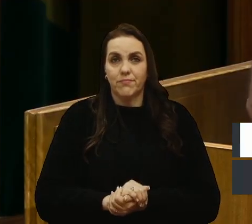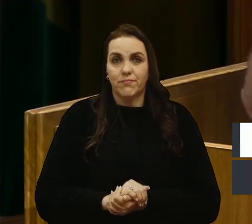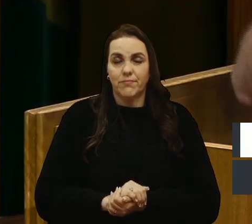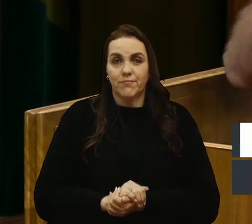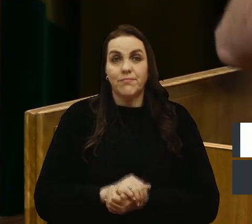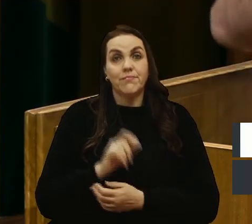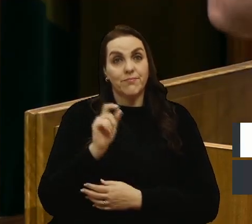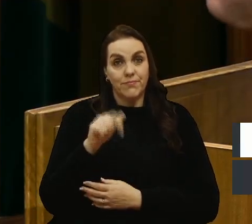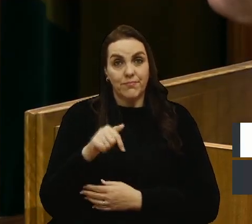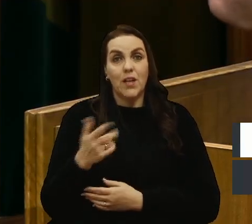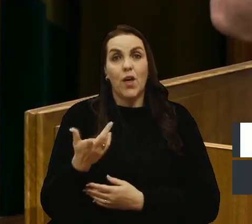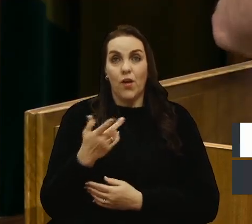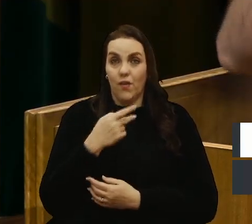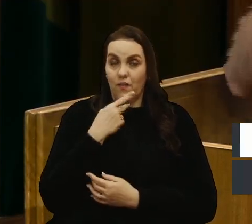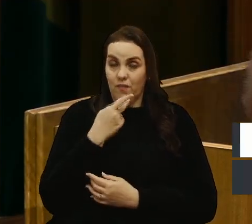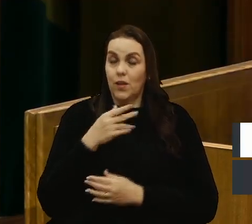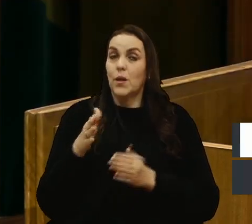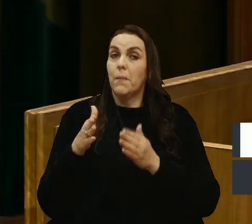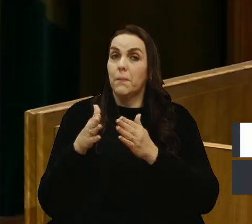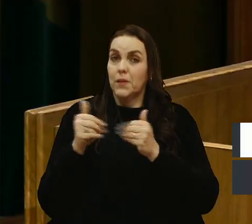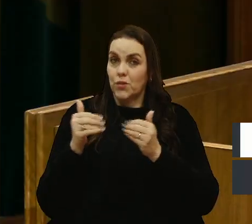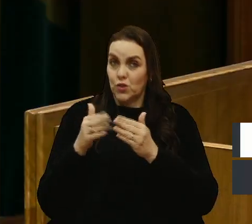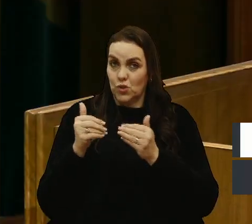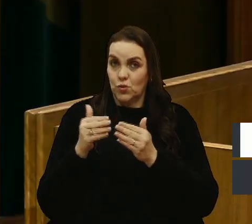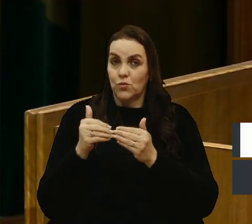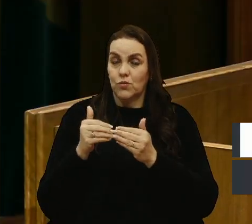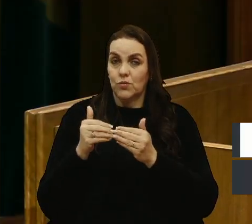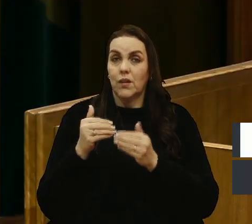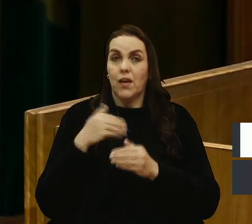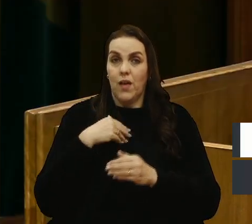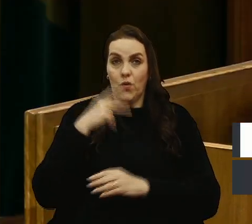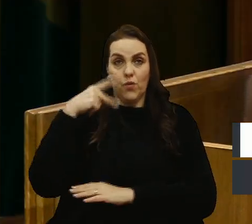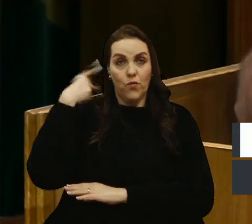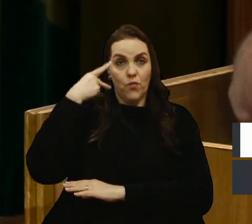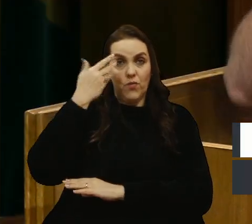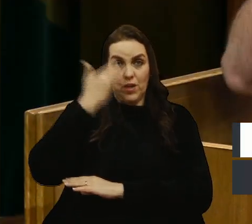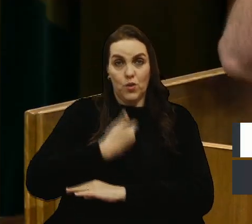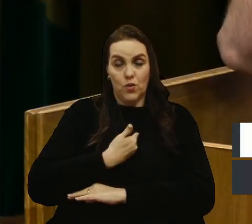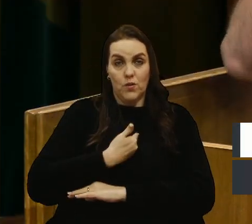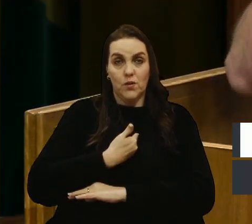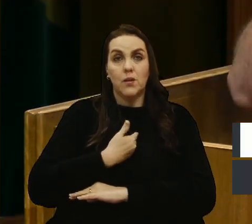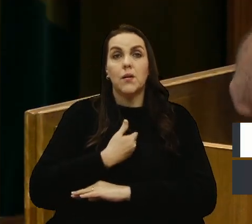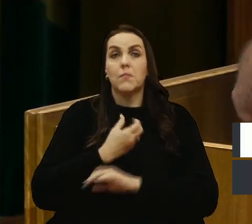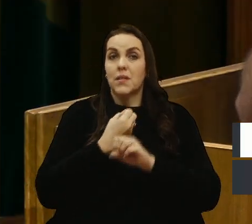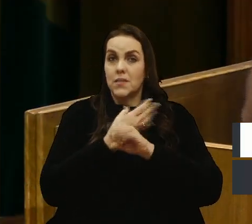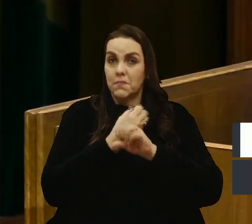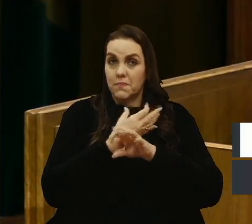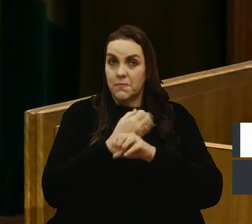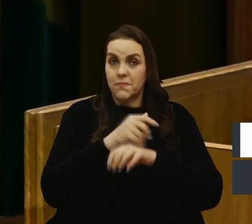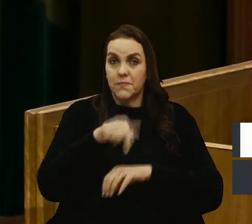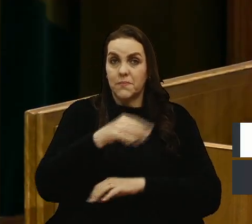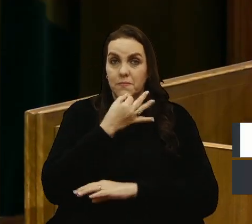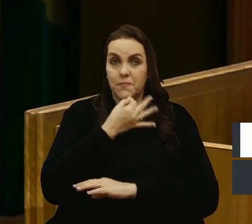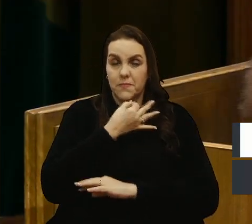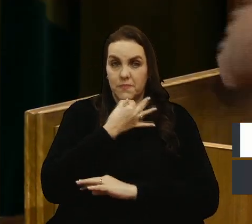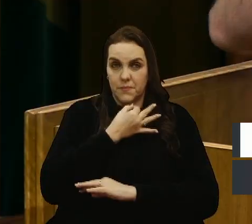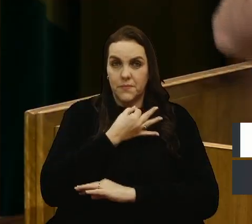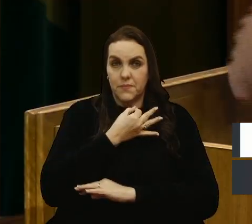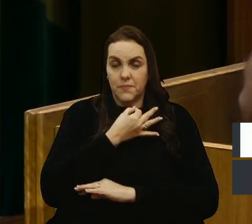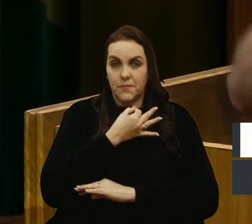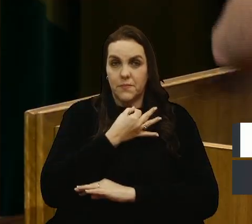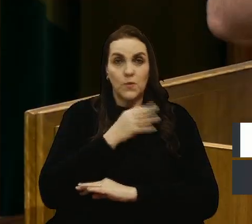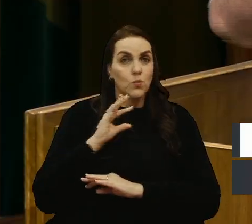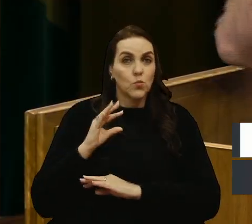E aqui eu faço uma solicitação, como parlamentar que sou, para a Secretaria Municipal de Educação de Caxias do Sul, para